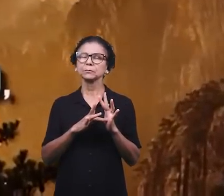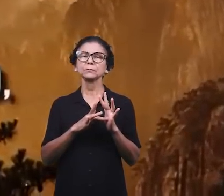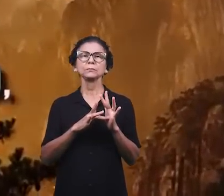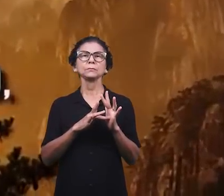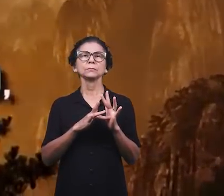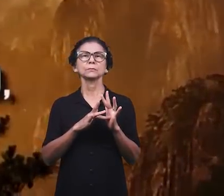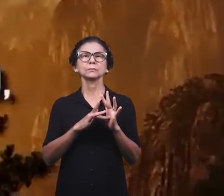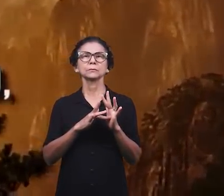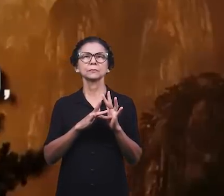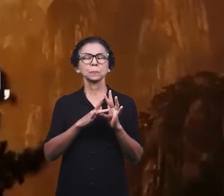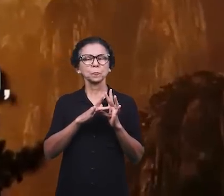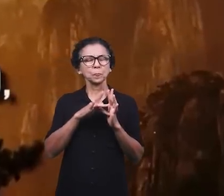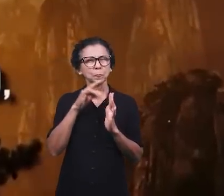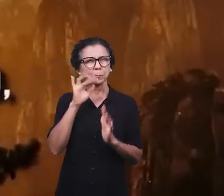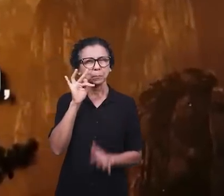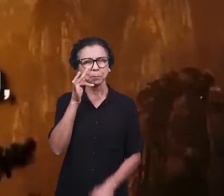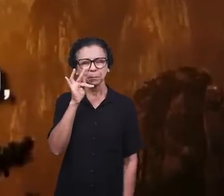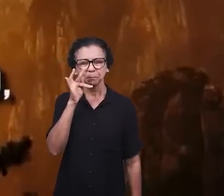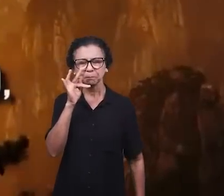Jesus